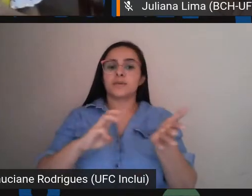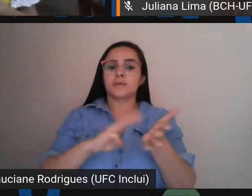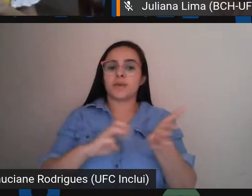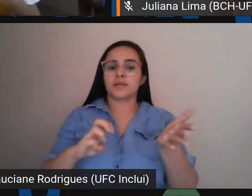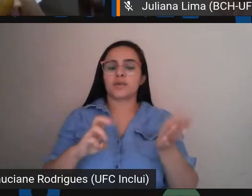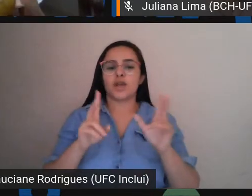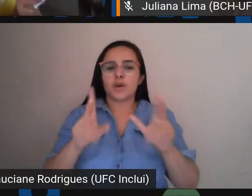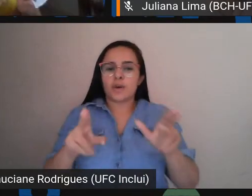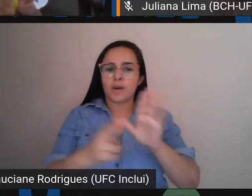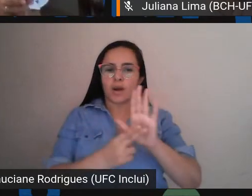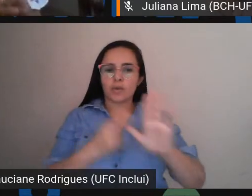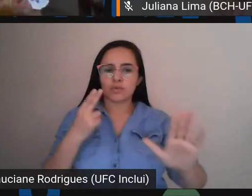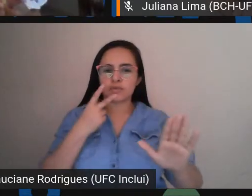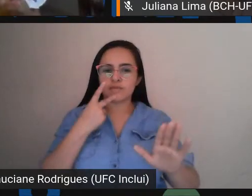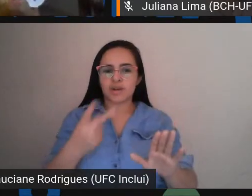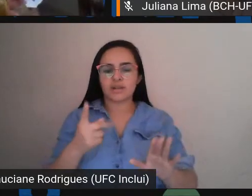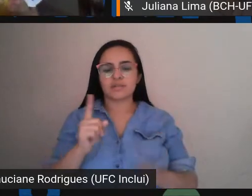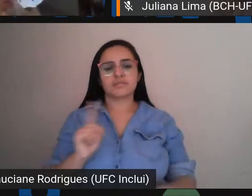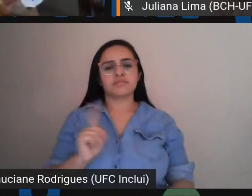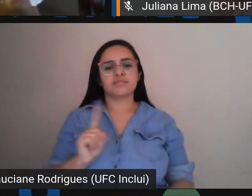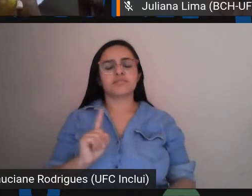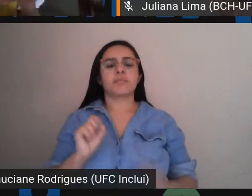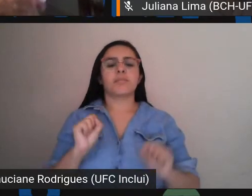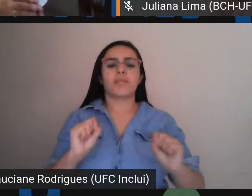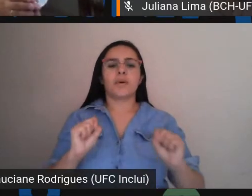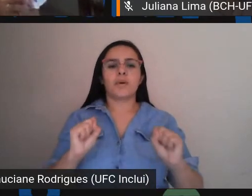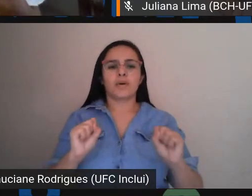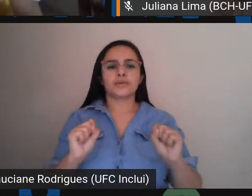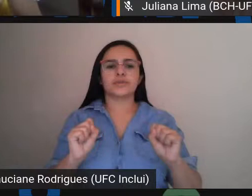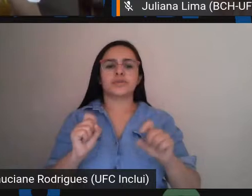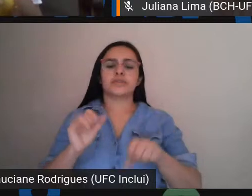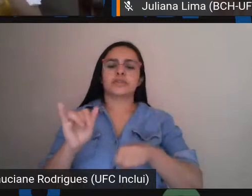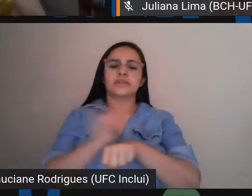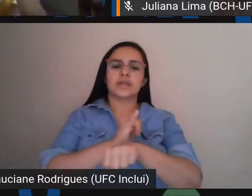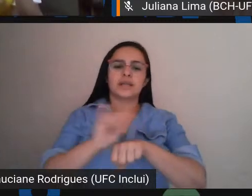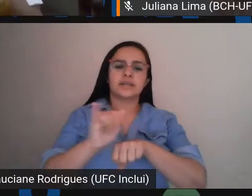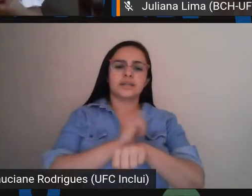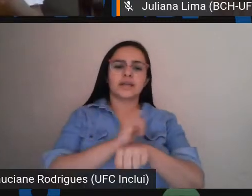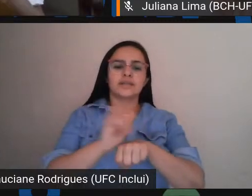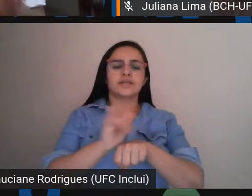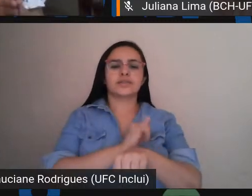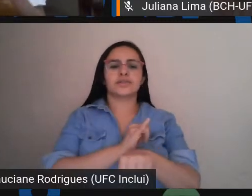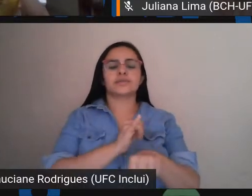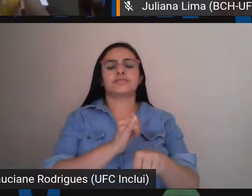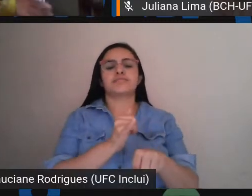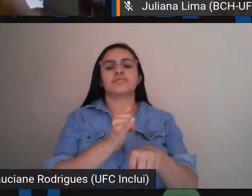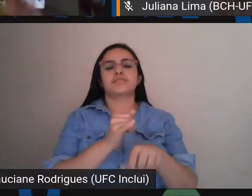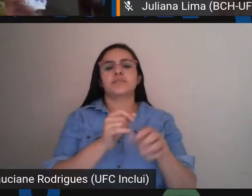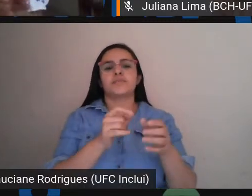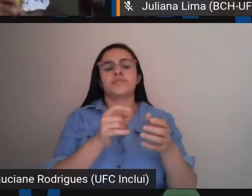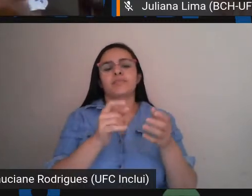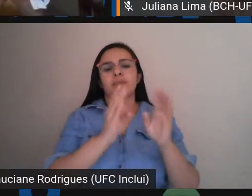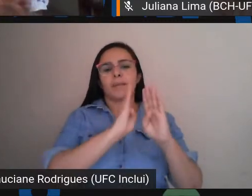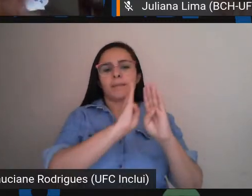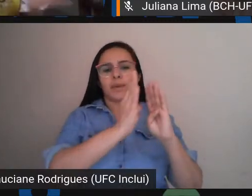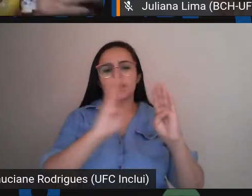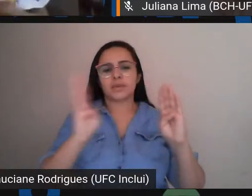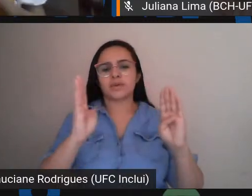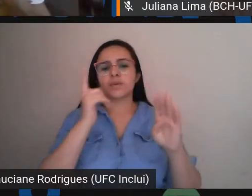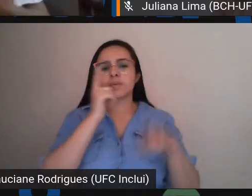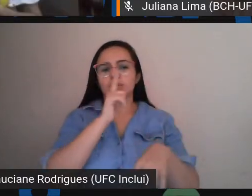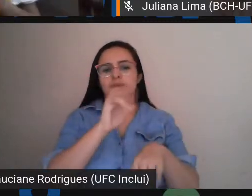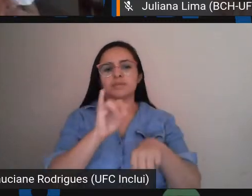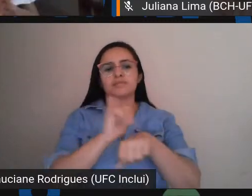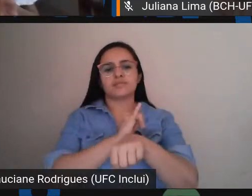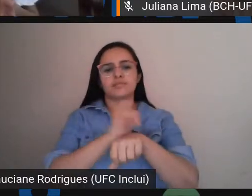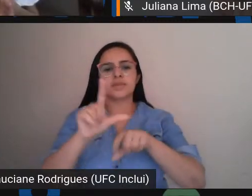é, né? Então, muitas vezes se entende que porque se fez uma estratégia de busca, sentou com o pessoal da biblioteca, conseguiu fazer a estratégia e